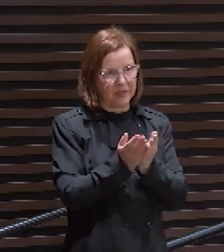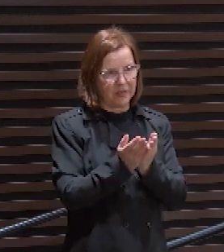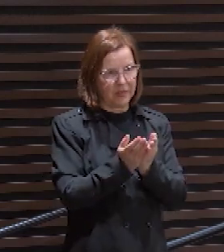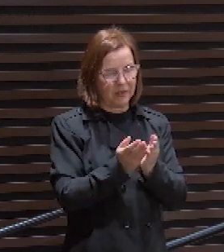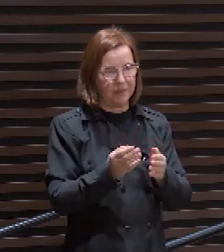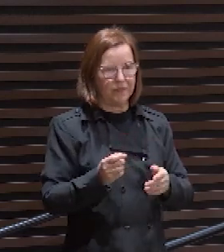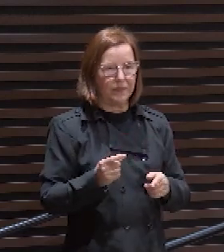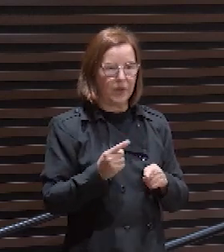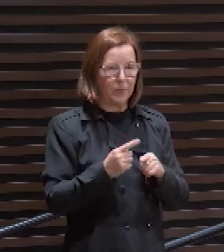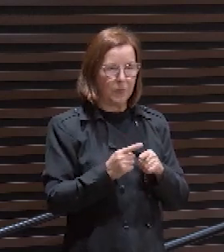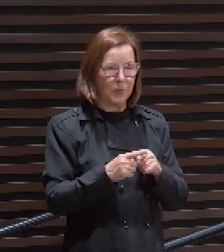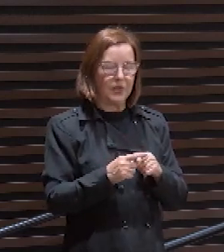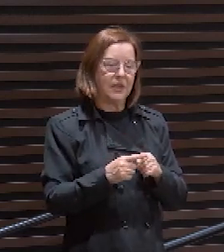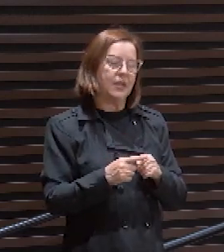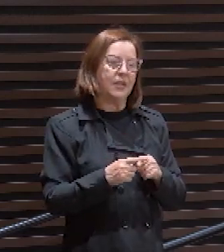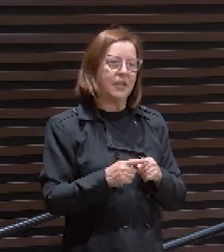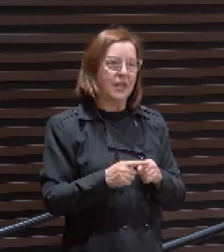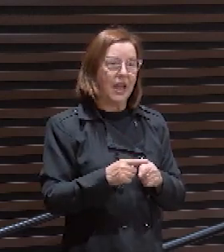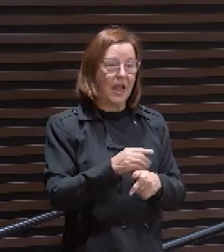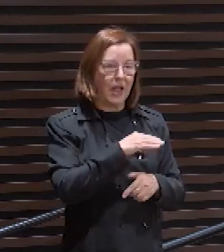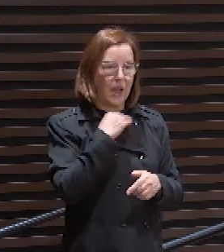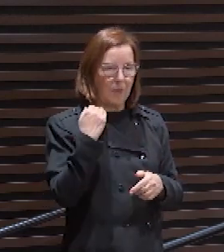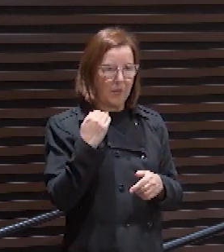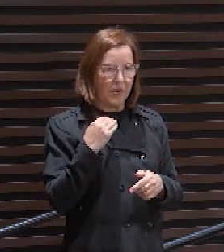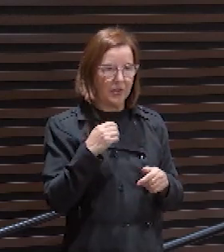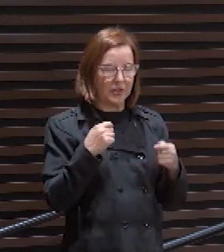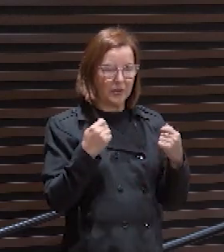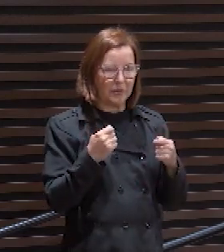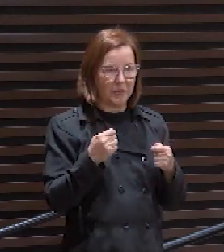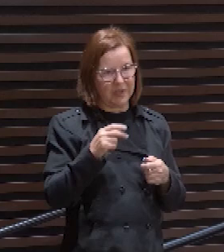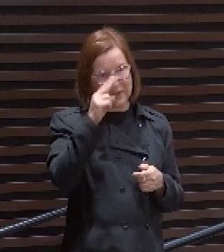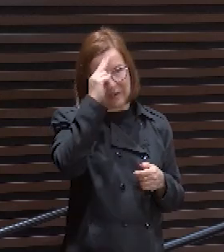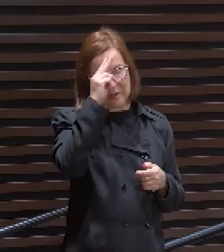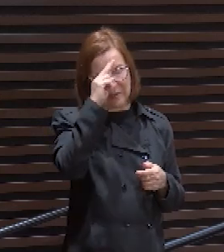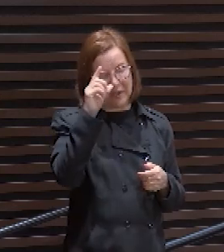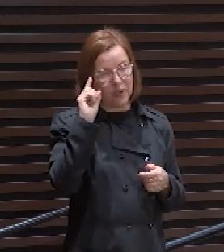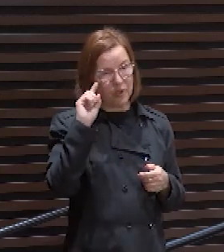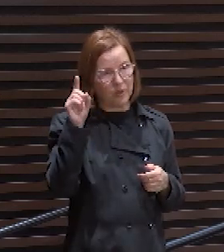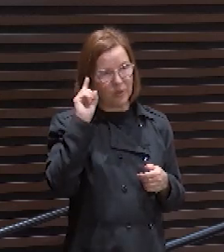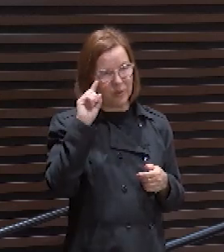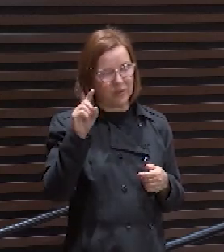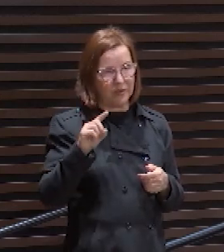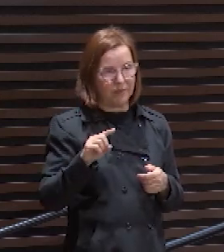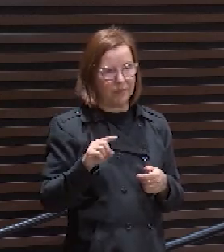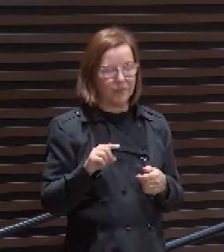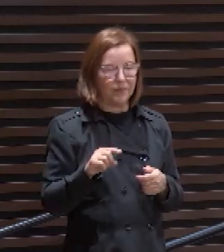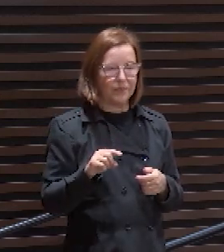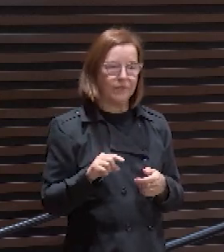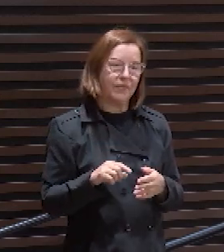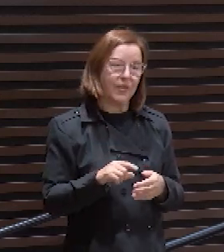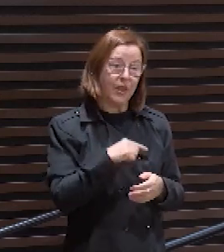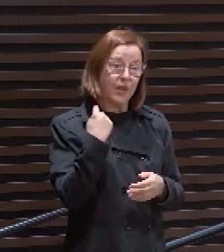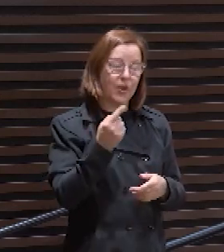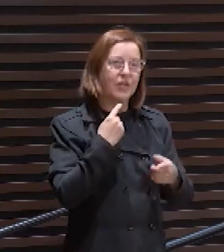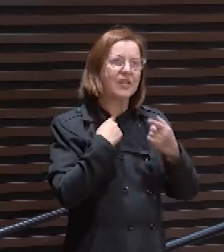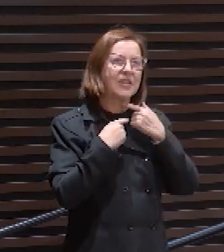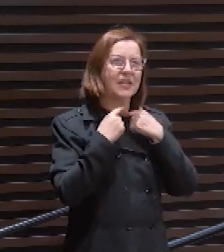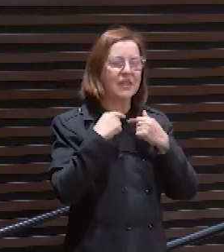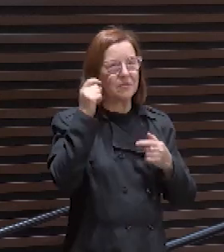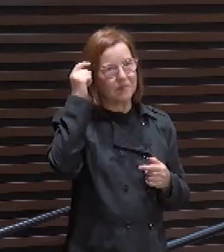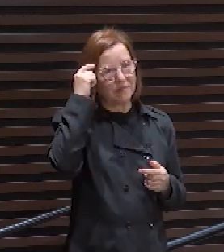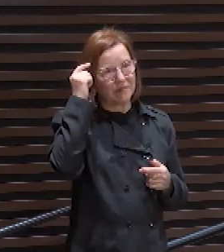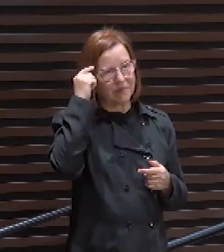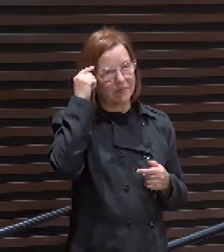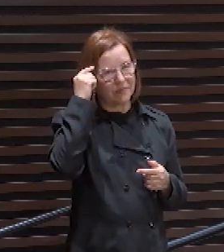corpo todos os dias. De tal forma que nós, como quem somos, nossos desejos,